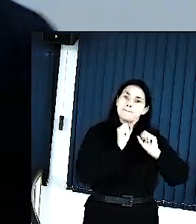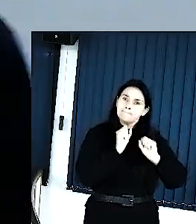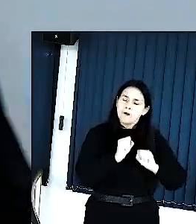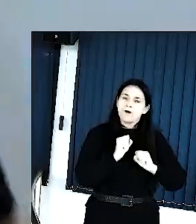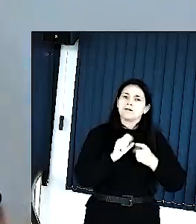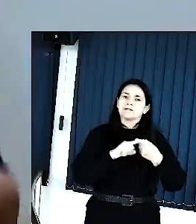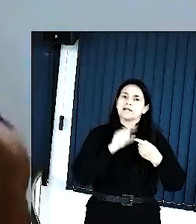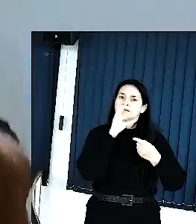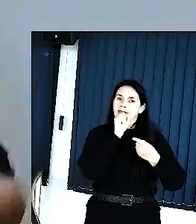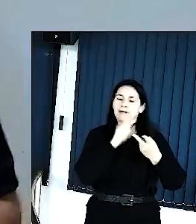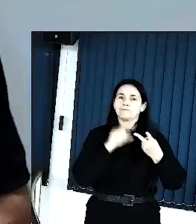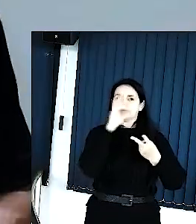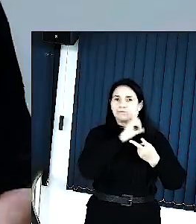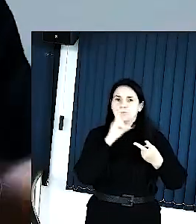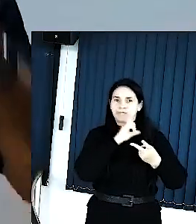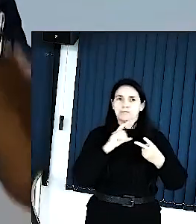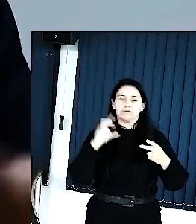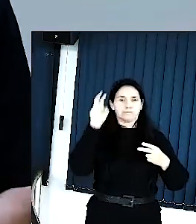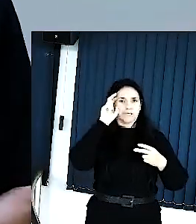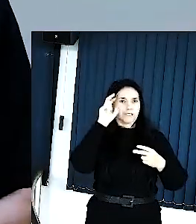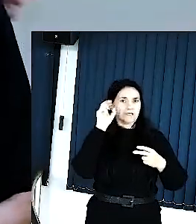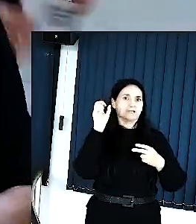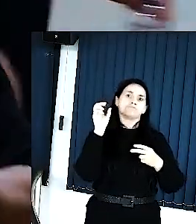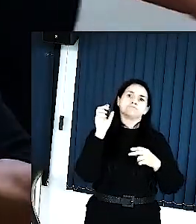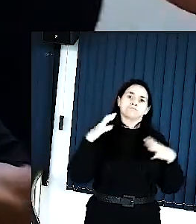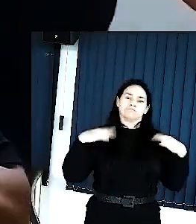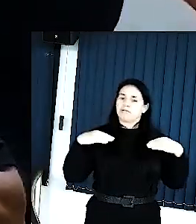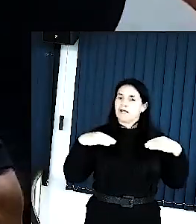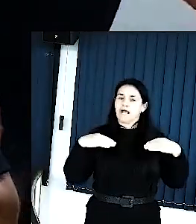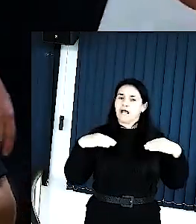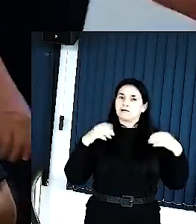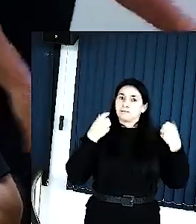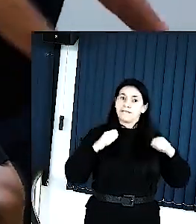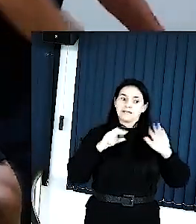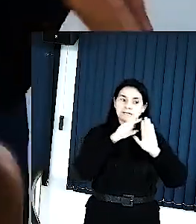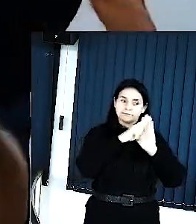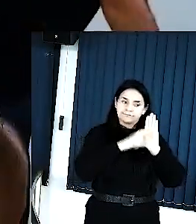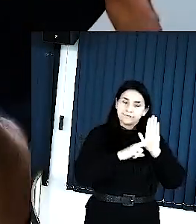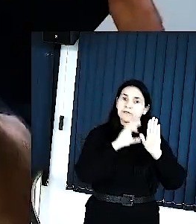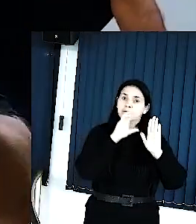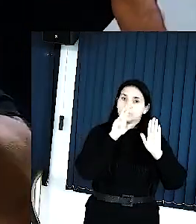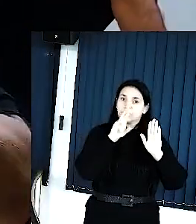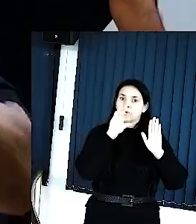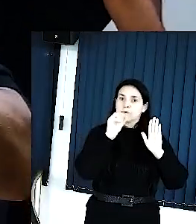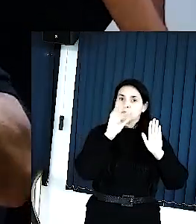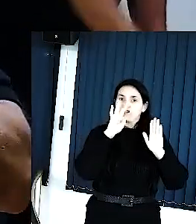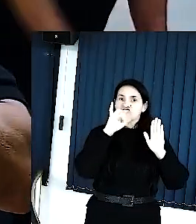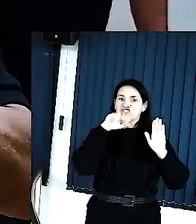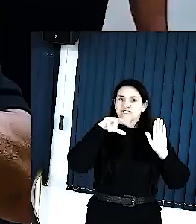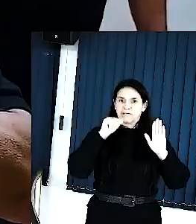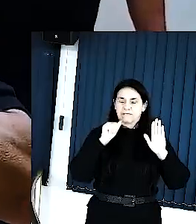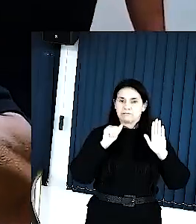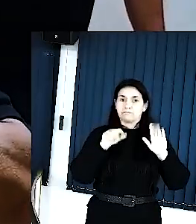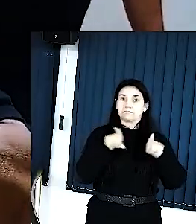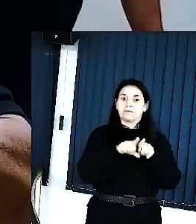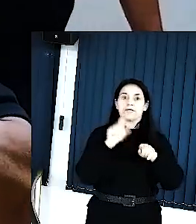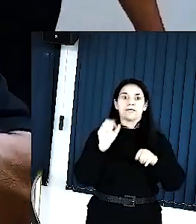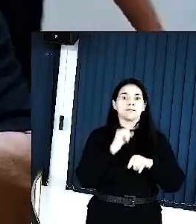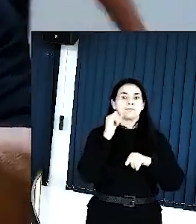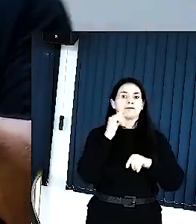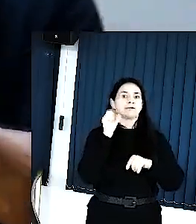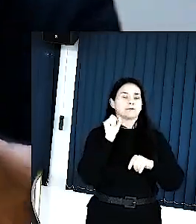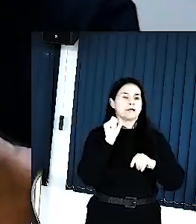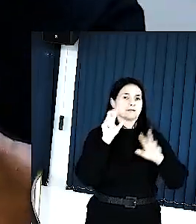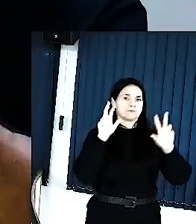sim, dia não. Rotina, sono. E uma coisa muito importante, tela.